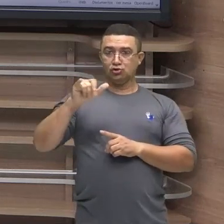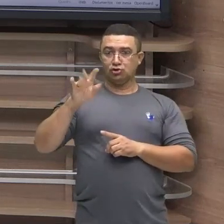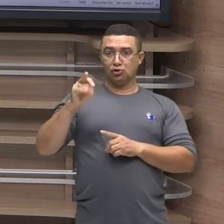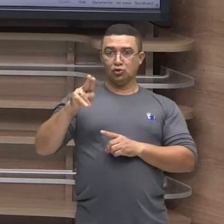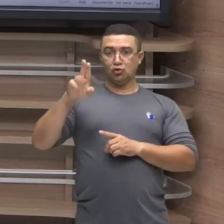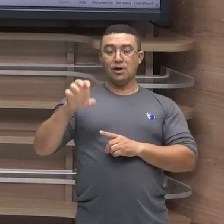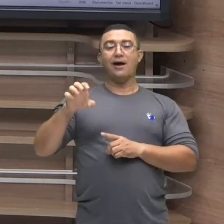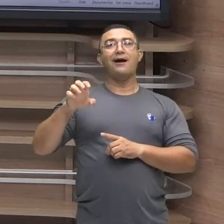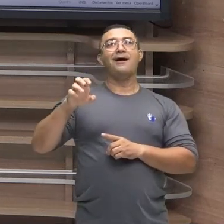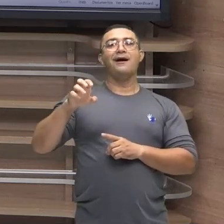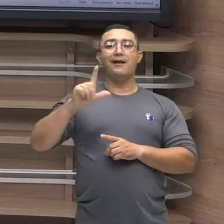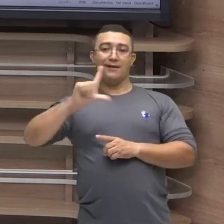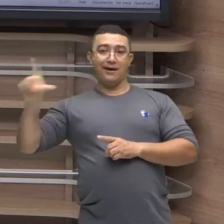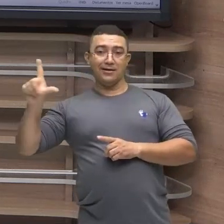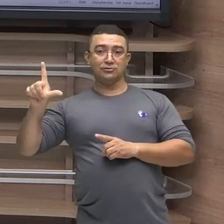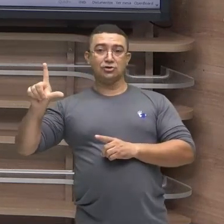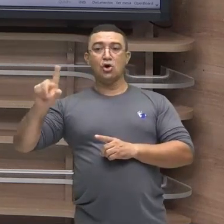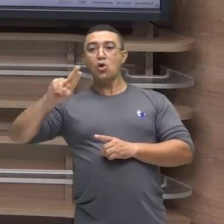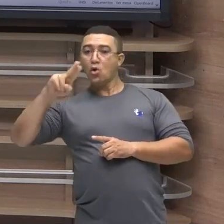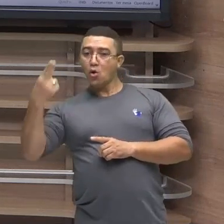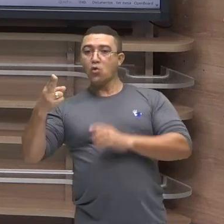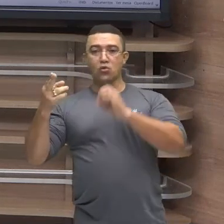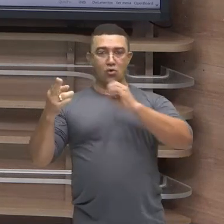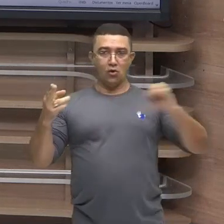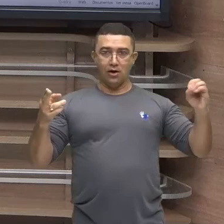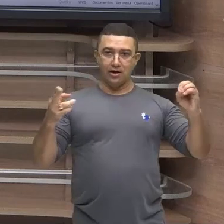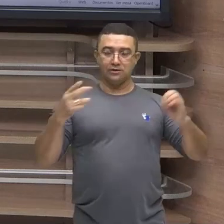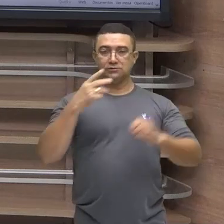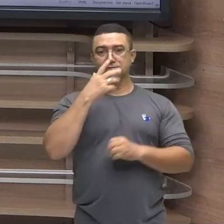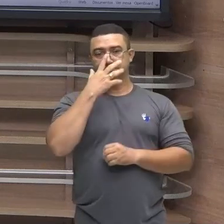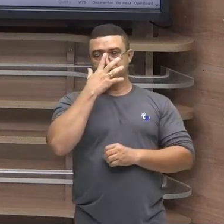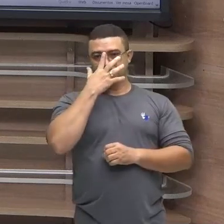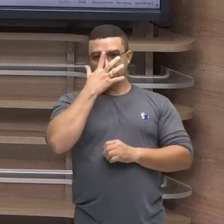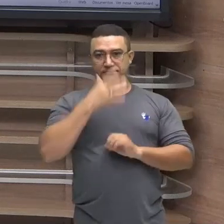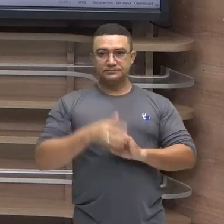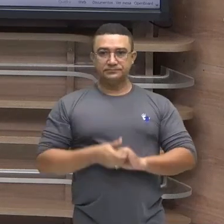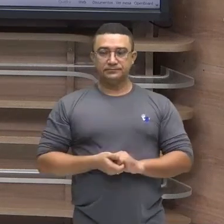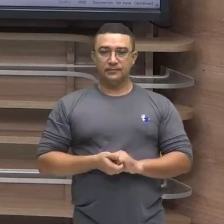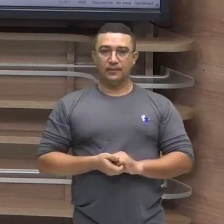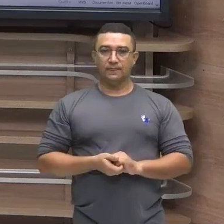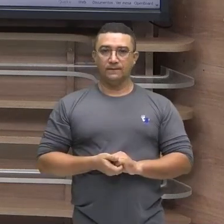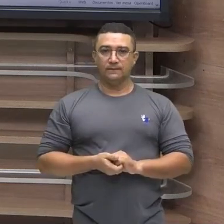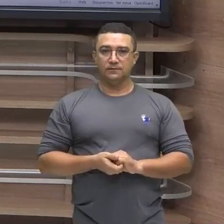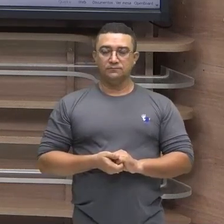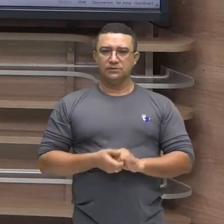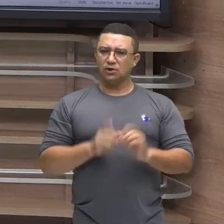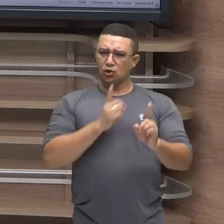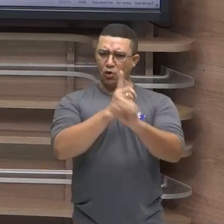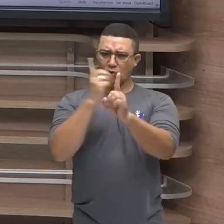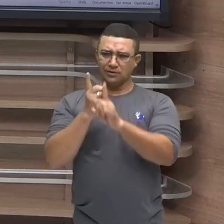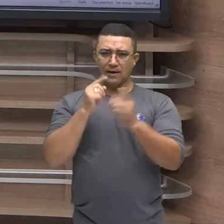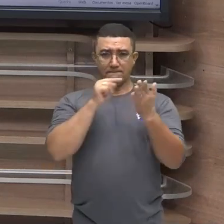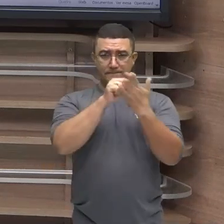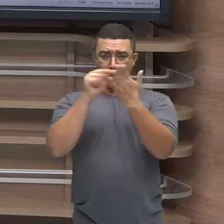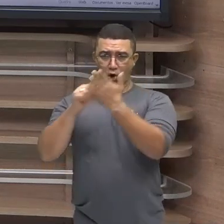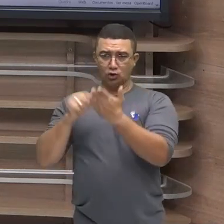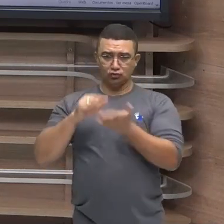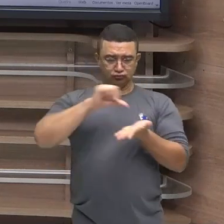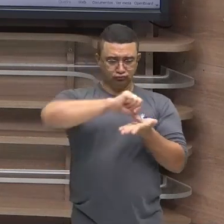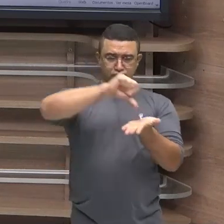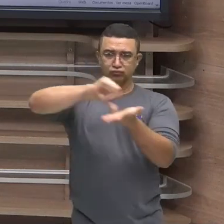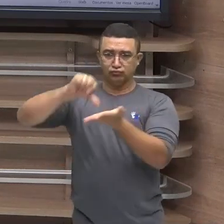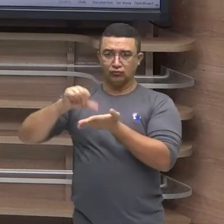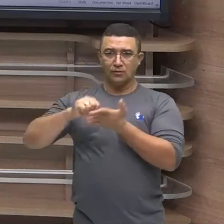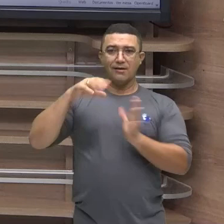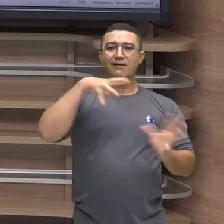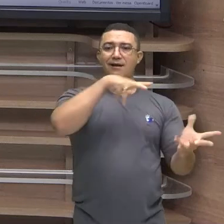ou oeste. Então, quando você encontra ali aquele determinado ponto na superfície da Terra, aí